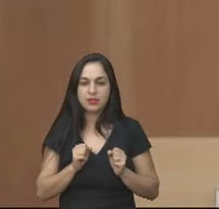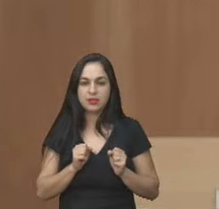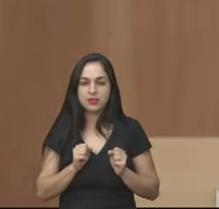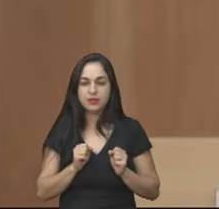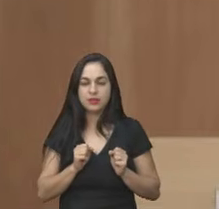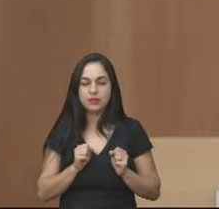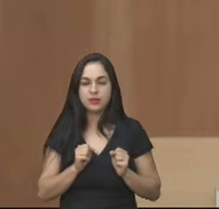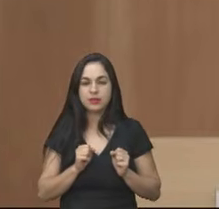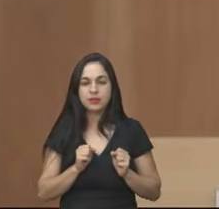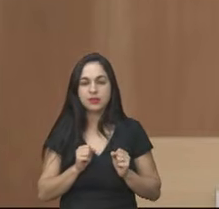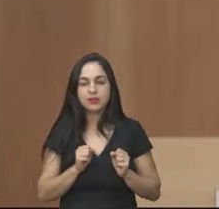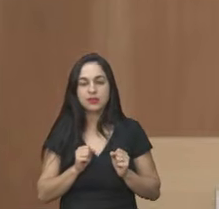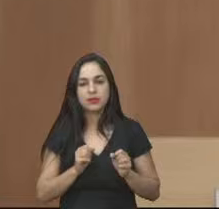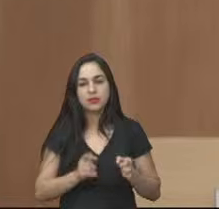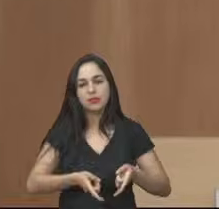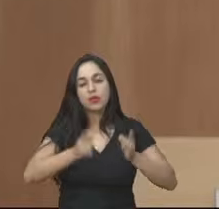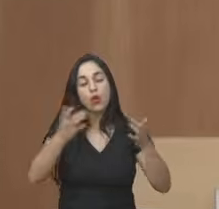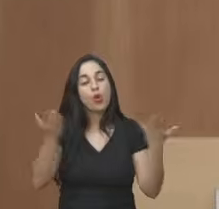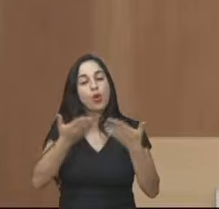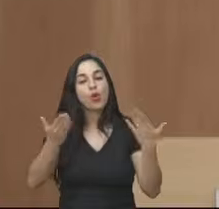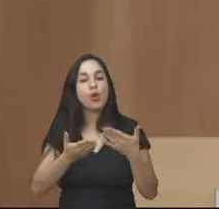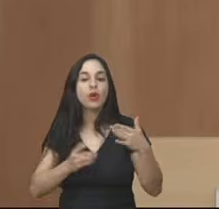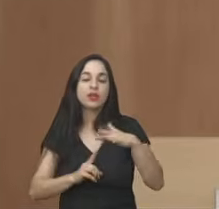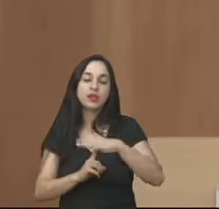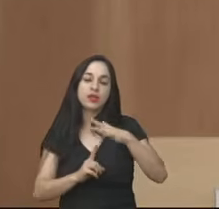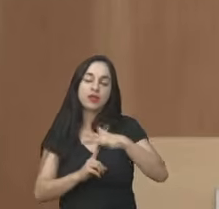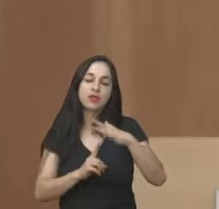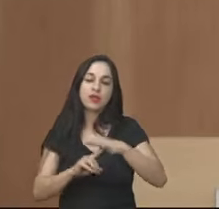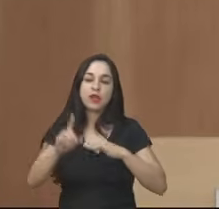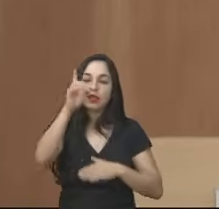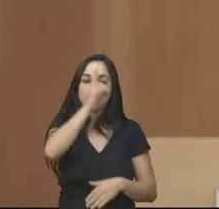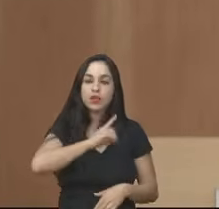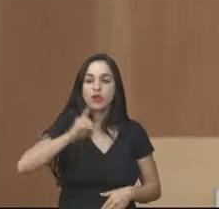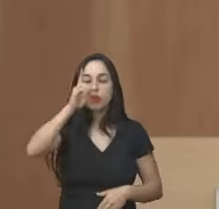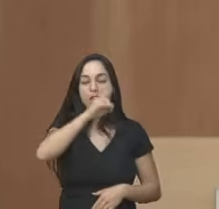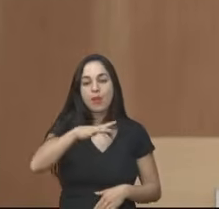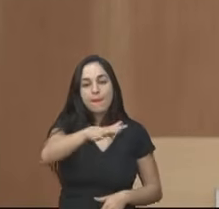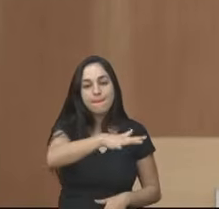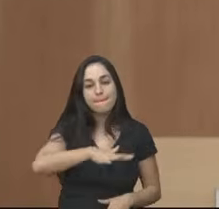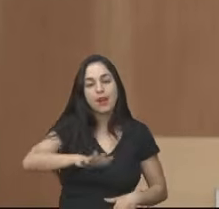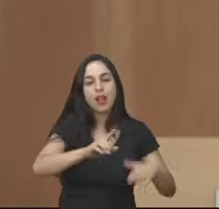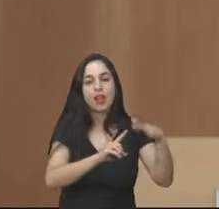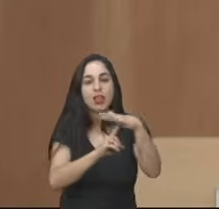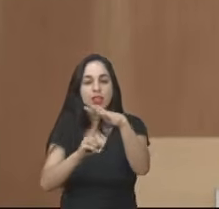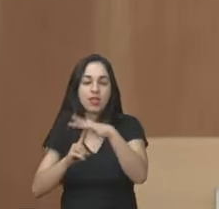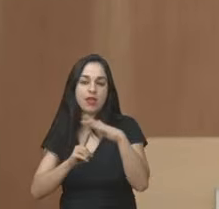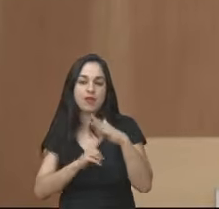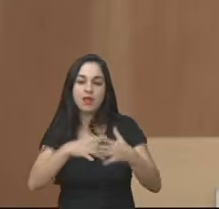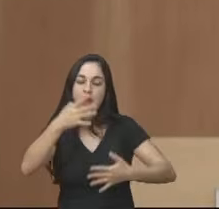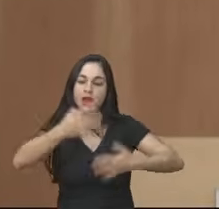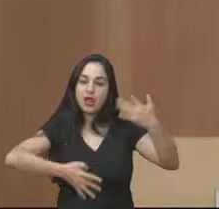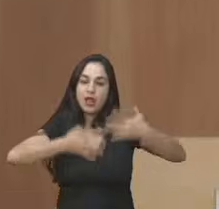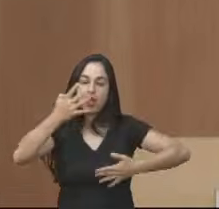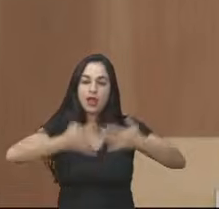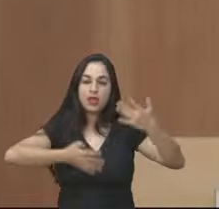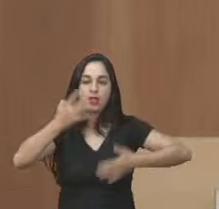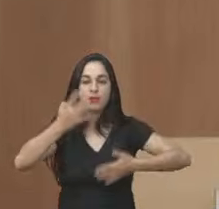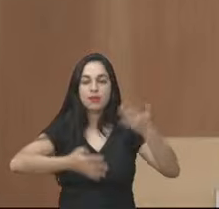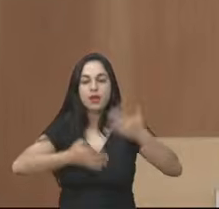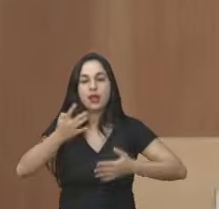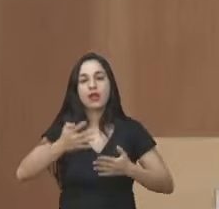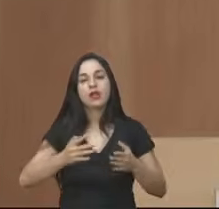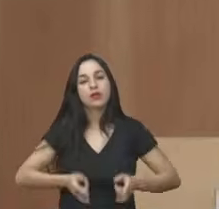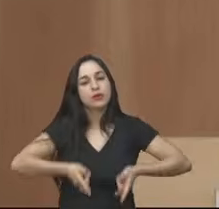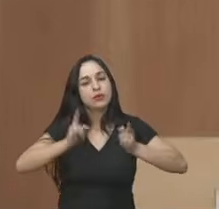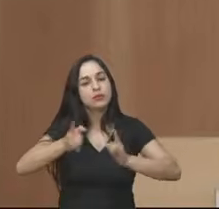prédio. Hoje, durante a Feira de Domingo, a área da feira tapa a saída de carro do prédio, mais de 200 moradores